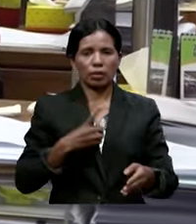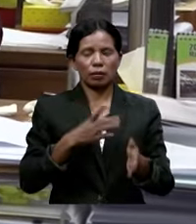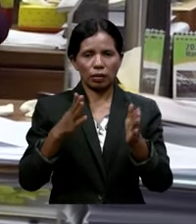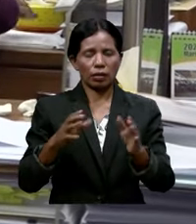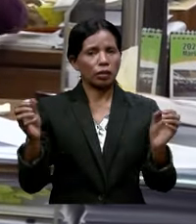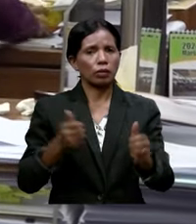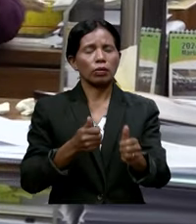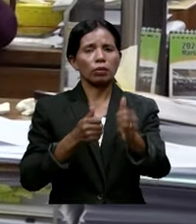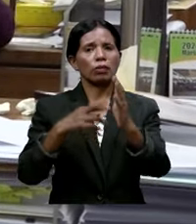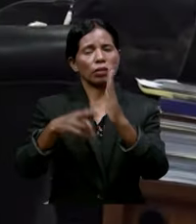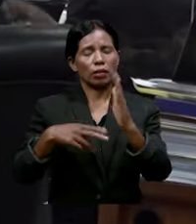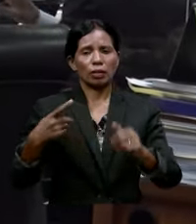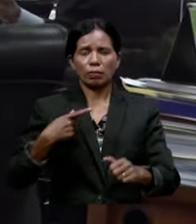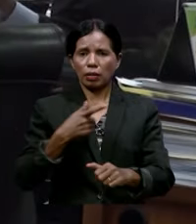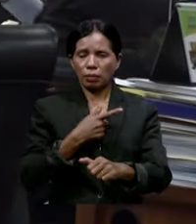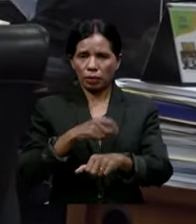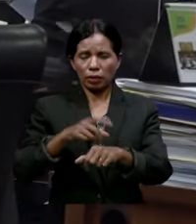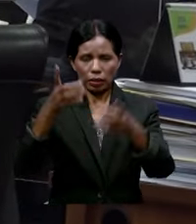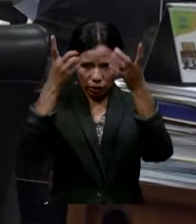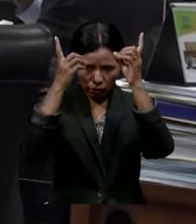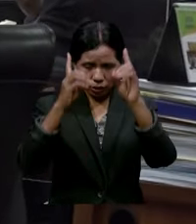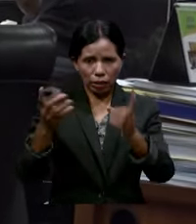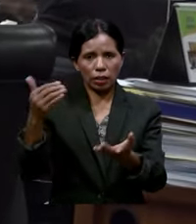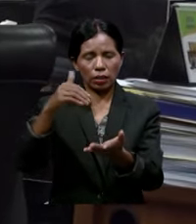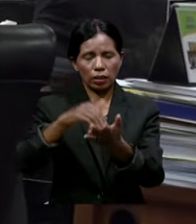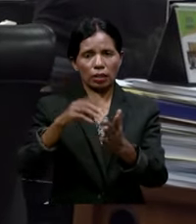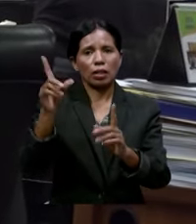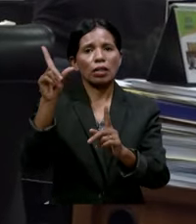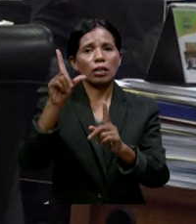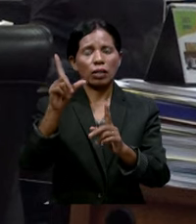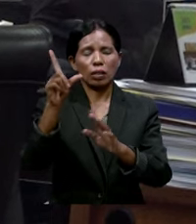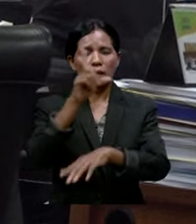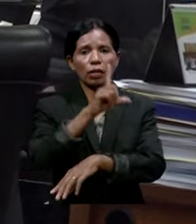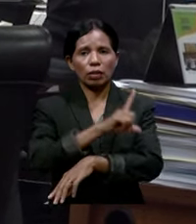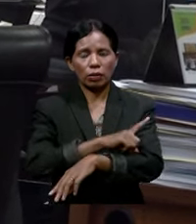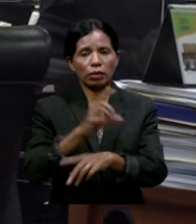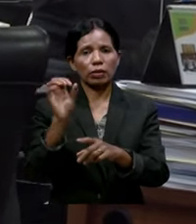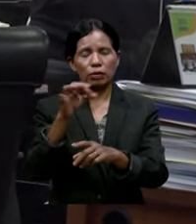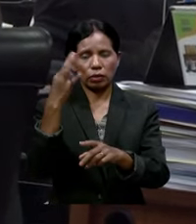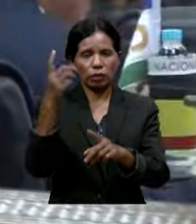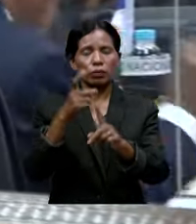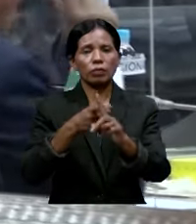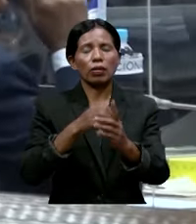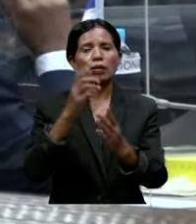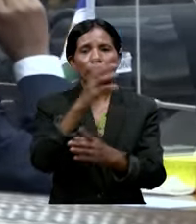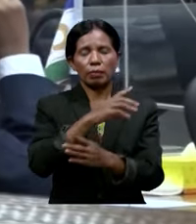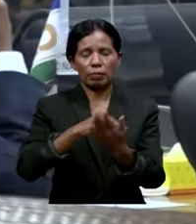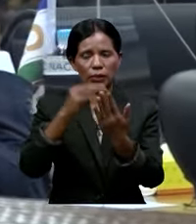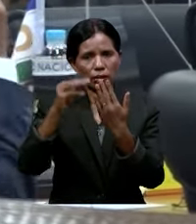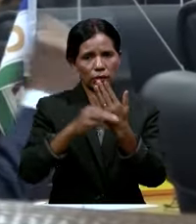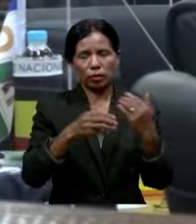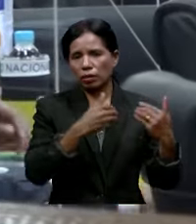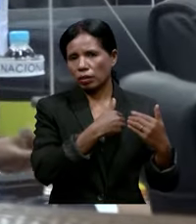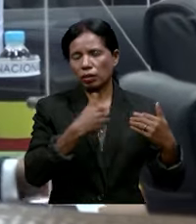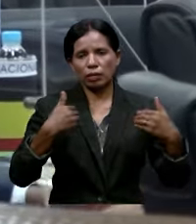quórum, no Parlamento Nacional de Siri fale, Loron Sanolo recensia fulan março, mas bem continua a dia eleição refere, também se deu e a